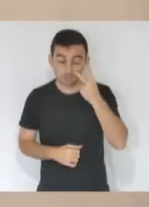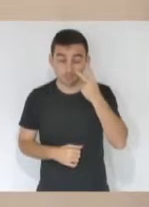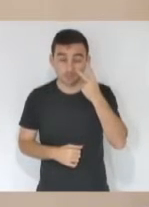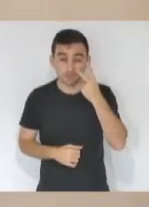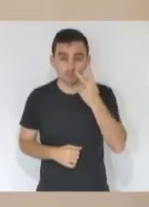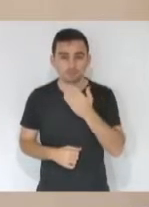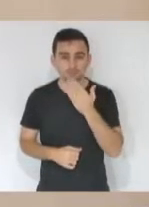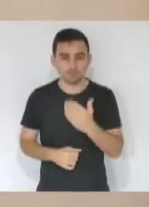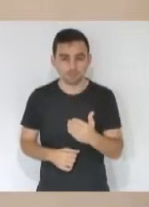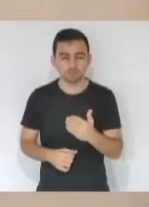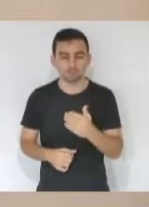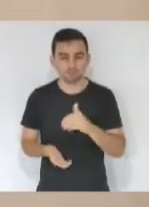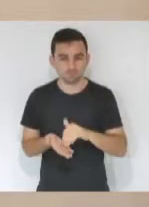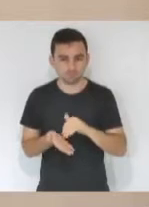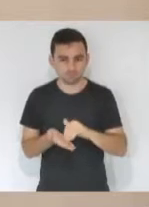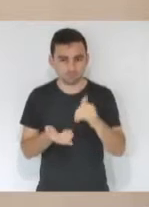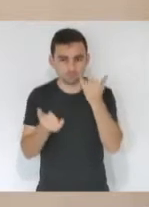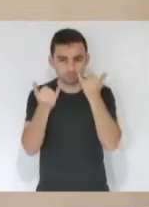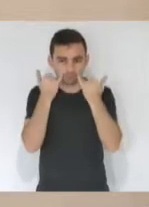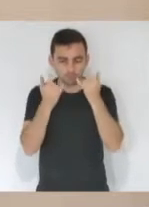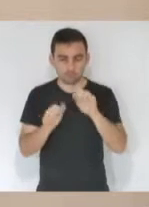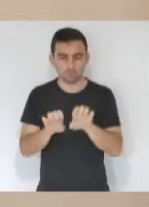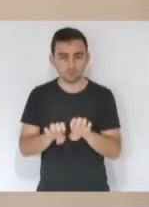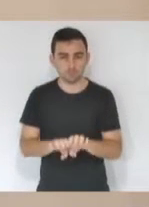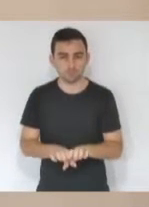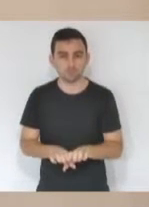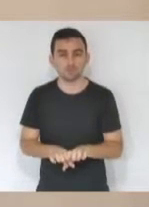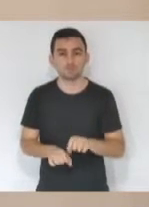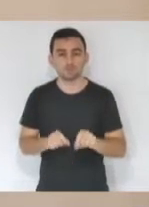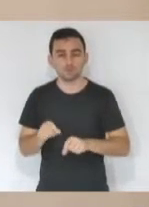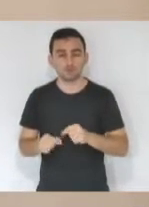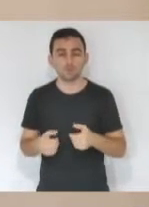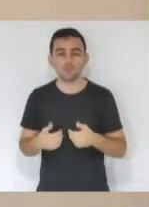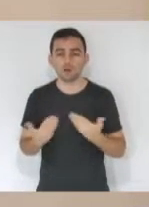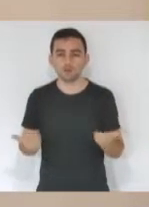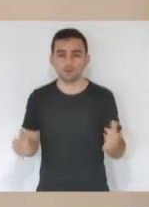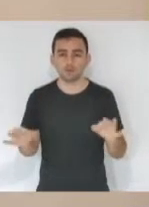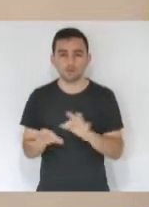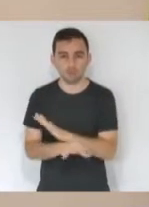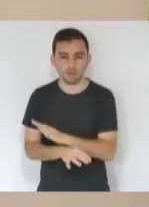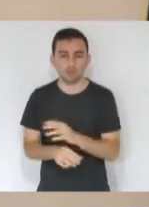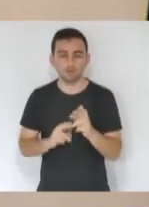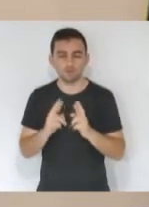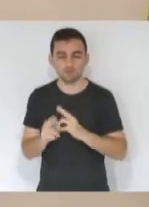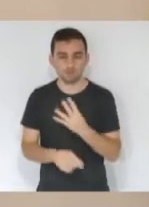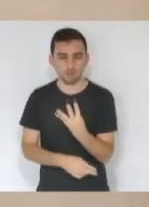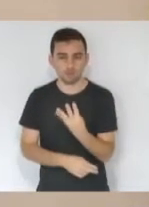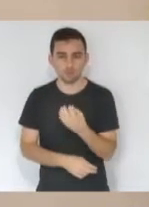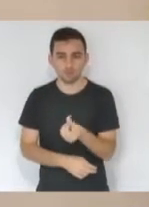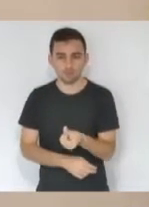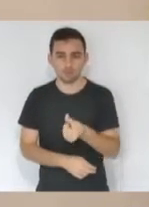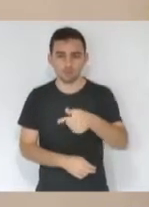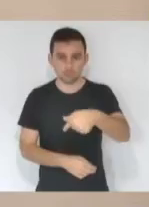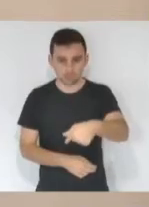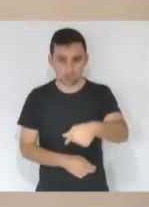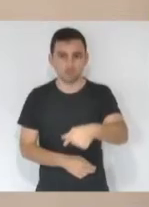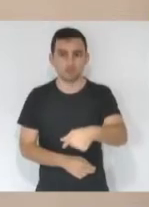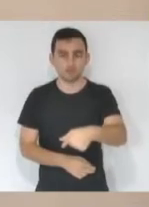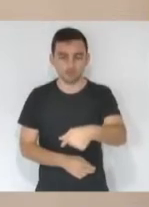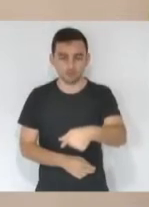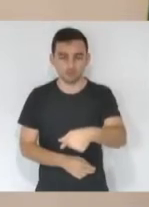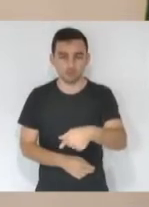informações acerca da data prevista para a conclusão das obras da rodovia 467 sc o trecho é